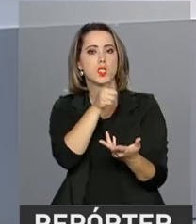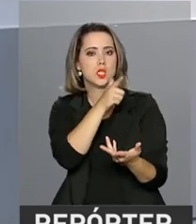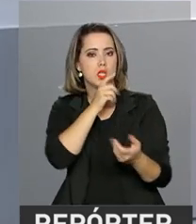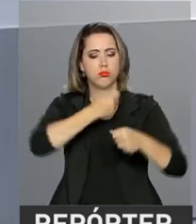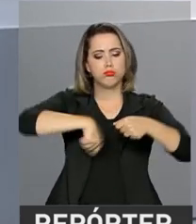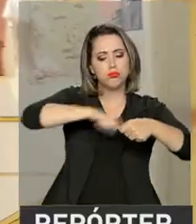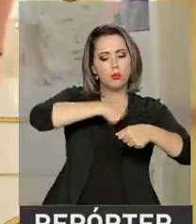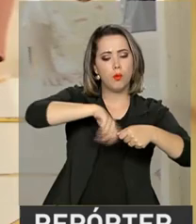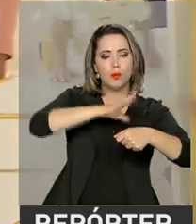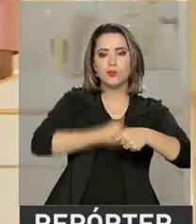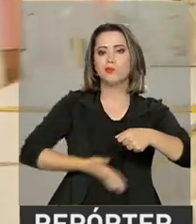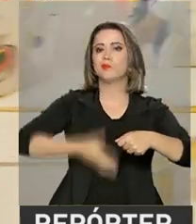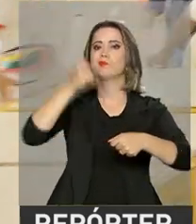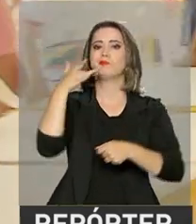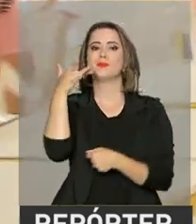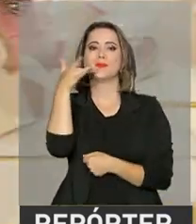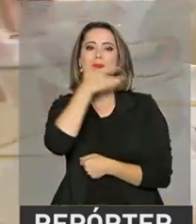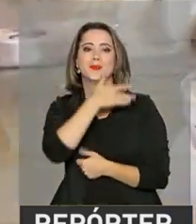gostosas.